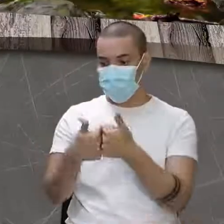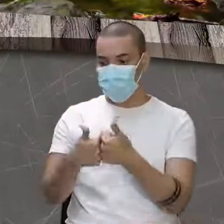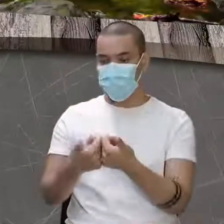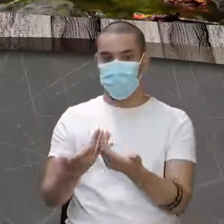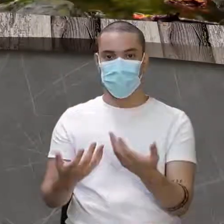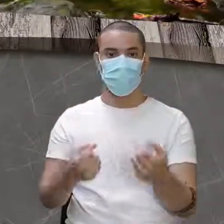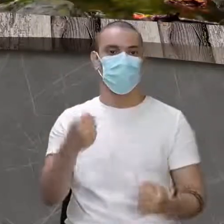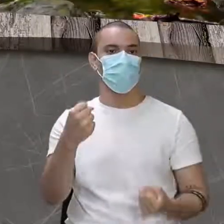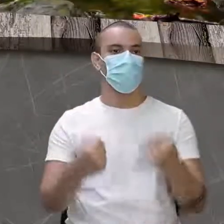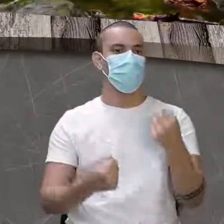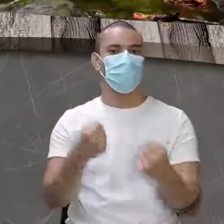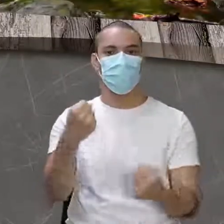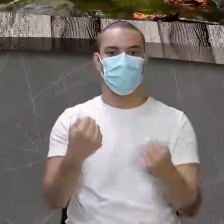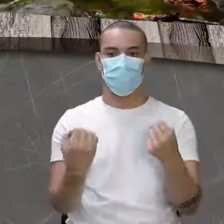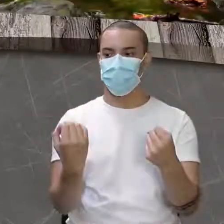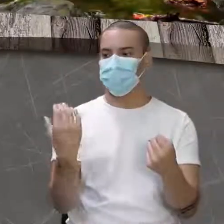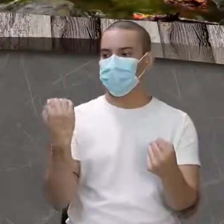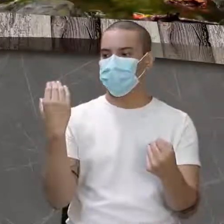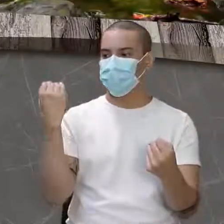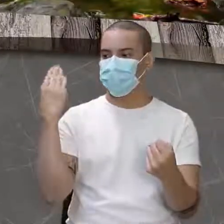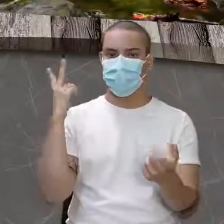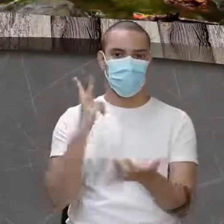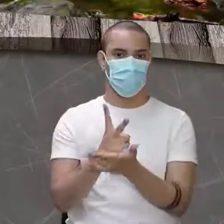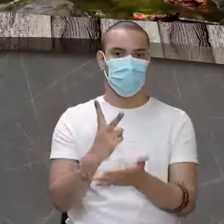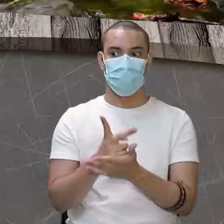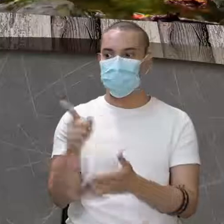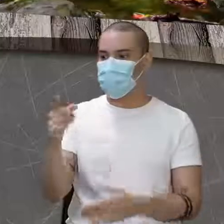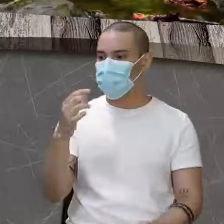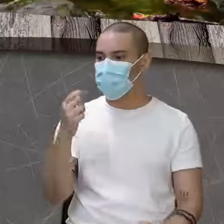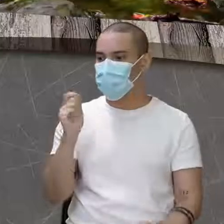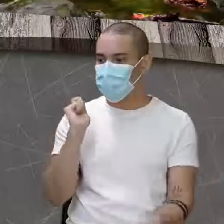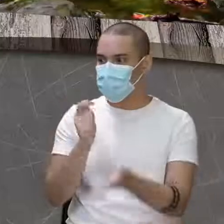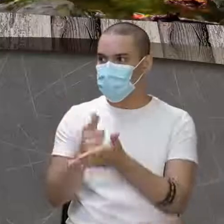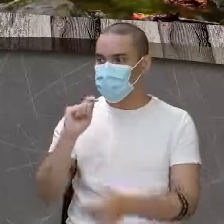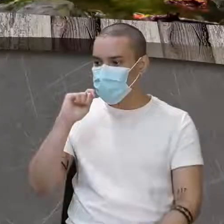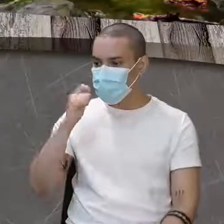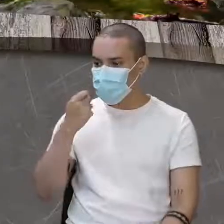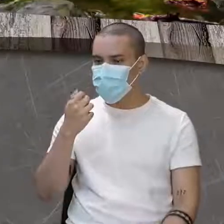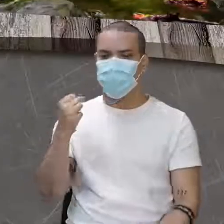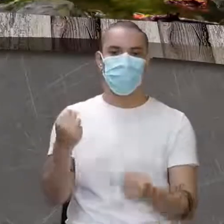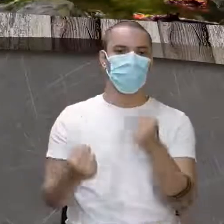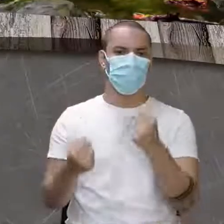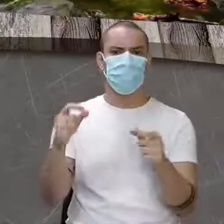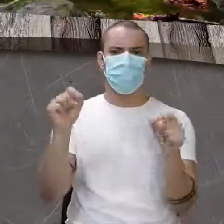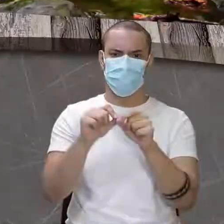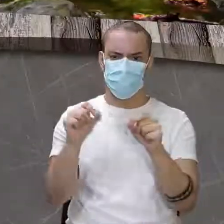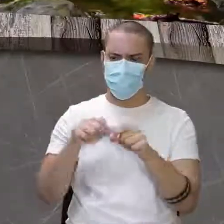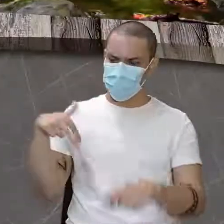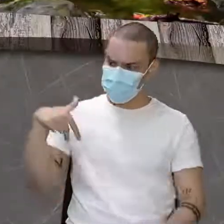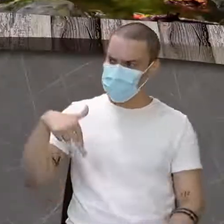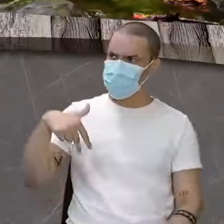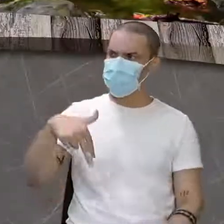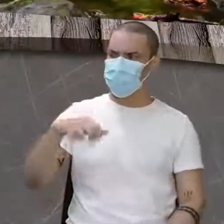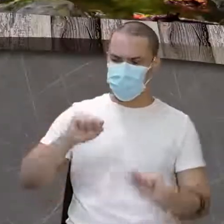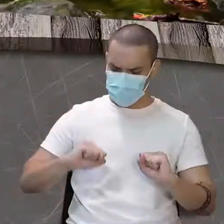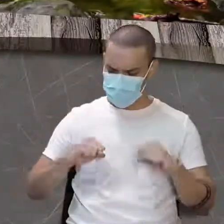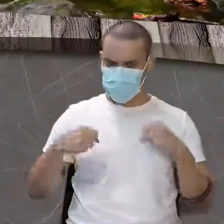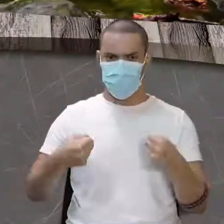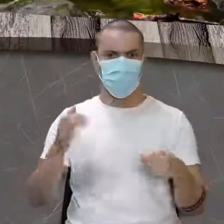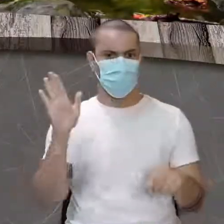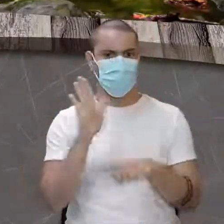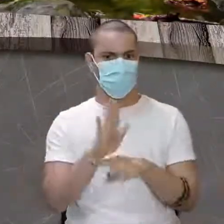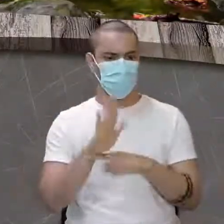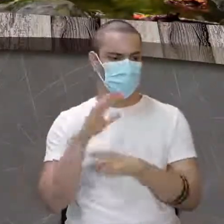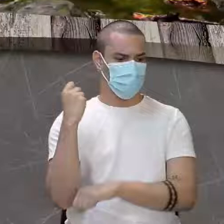pertinho do trabalho, só anda de carro. Vai na padaria, quer andar de carro. Pra quê, né? Faz exercício físico. Ajuda aí o